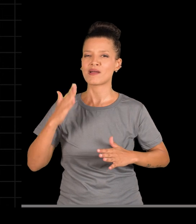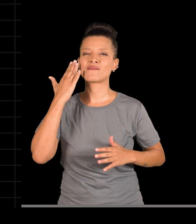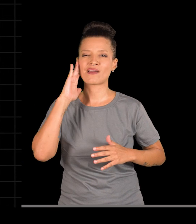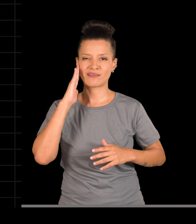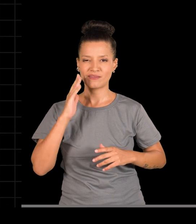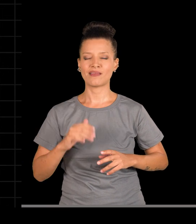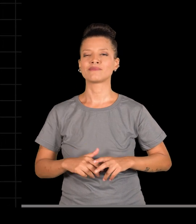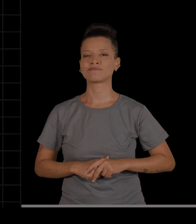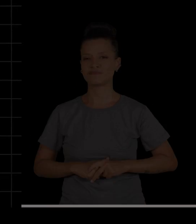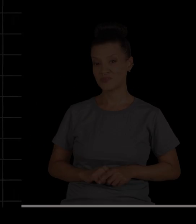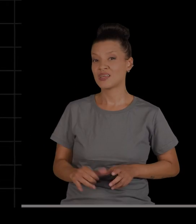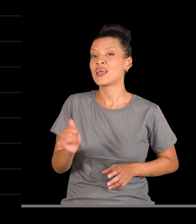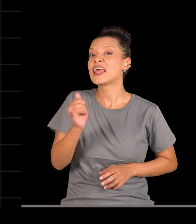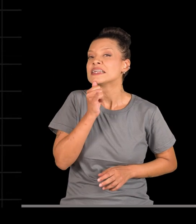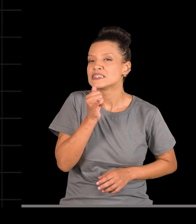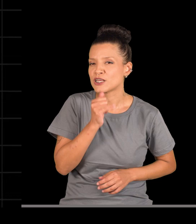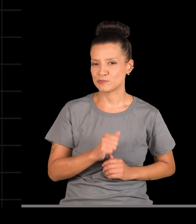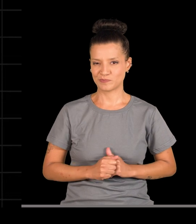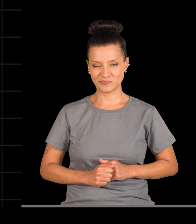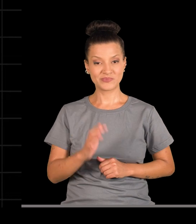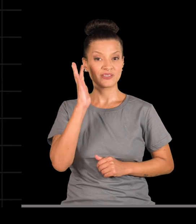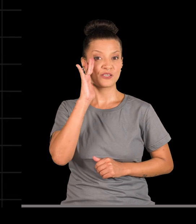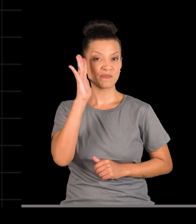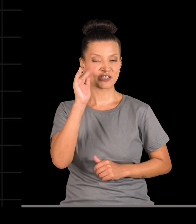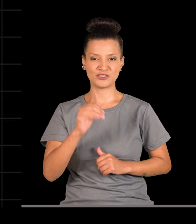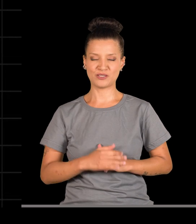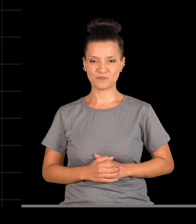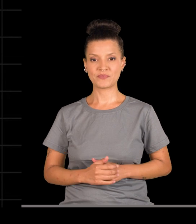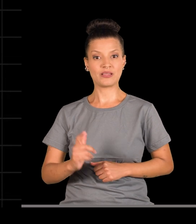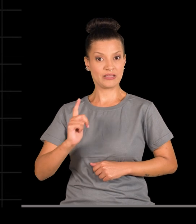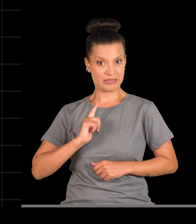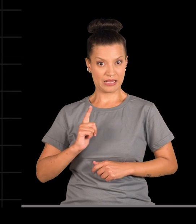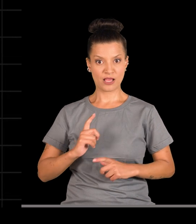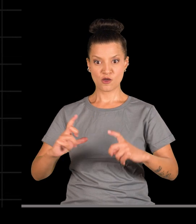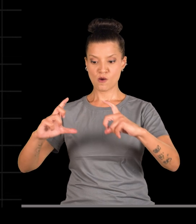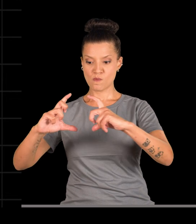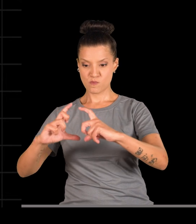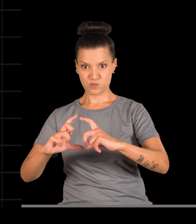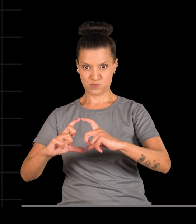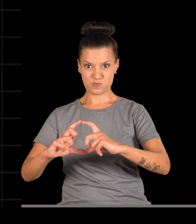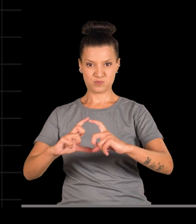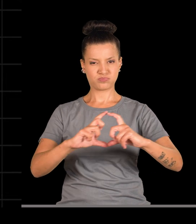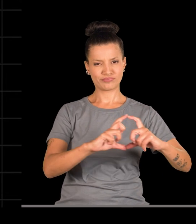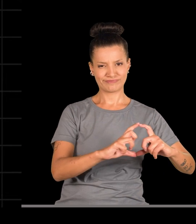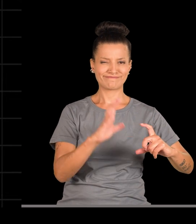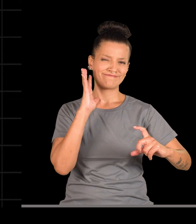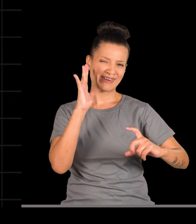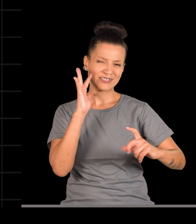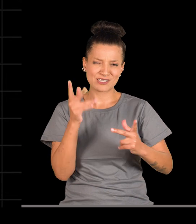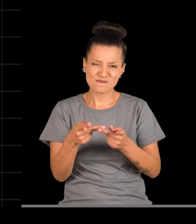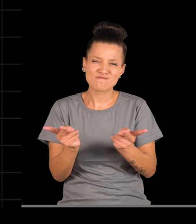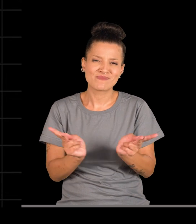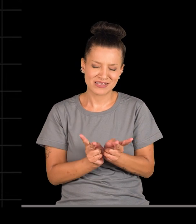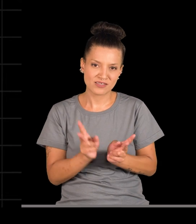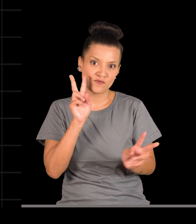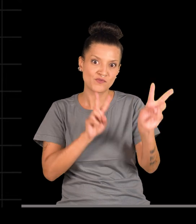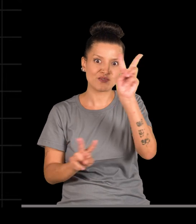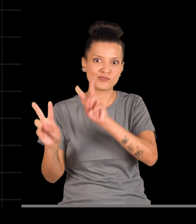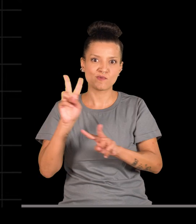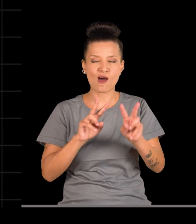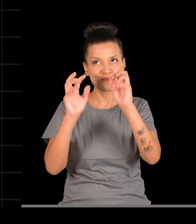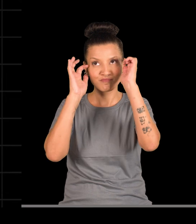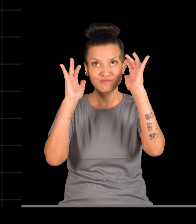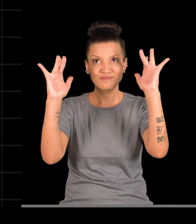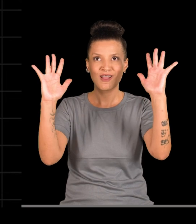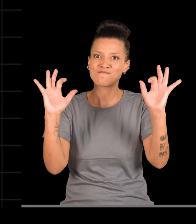vai entender agora com esse exemplo aqui. Imagina que eu tenho aqui 2 círculos, como nesse caso aqui, né? Imagina novamente que são 2 pizzas, digamos